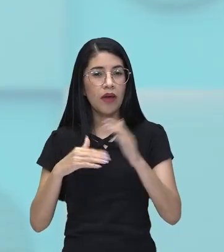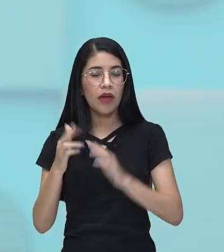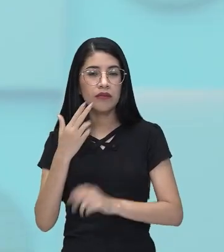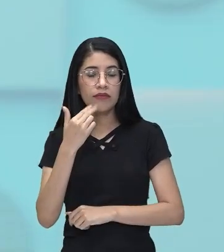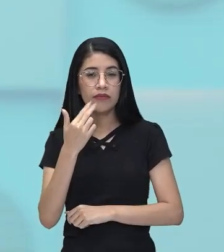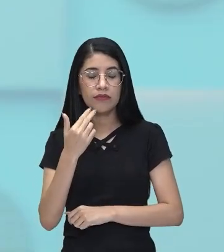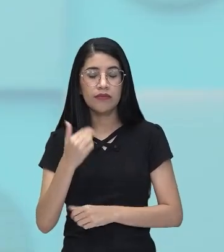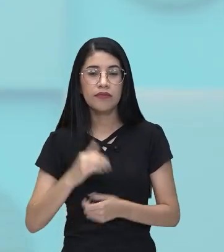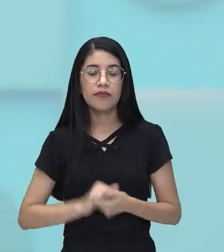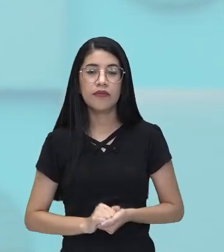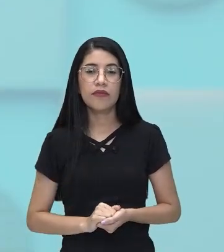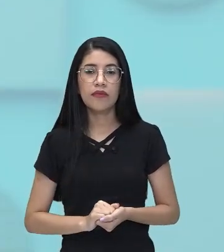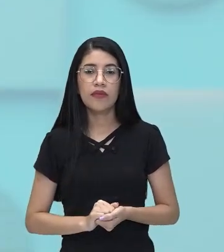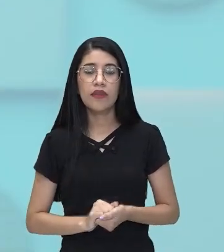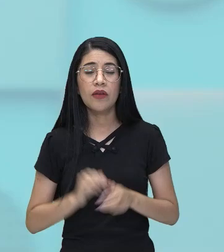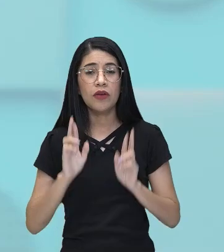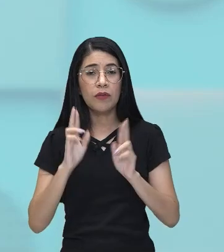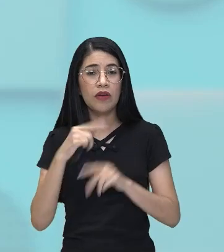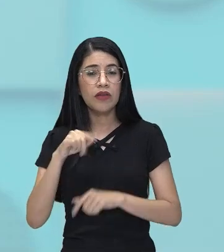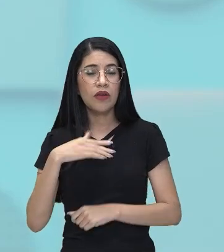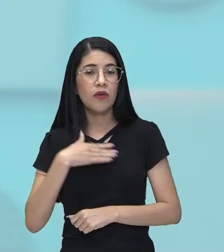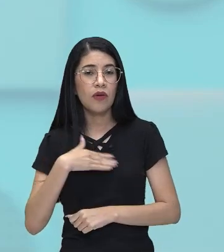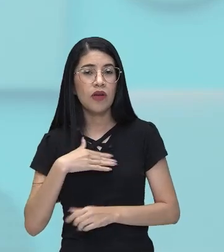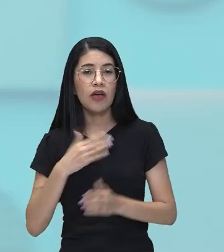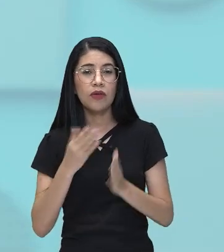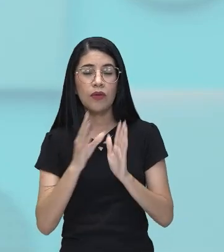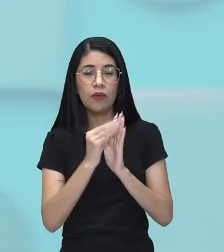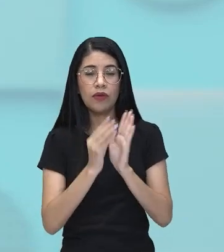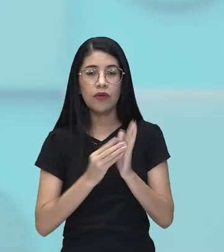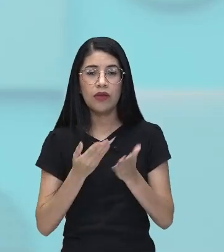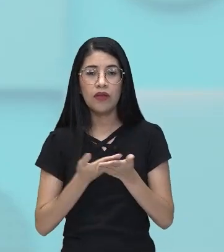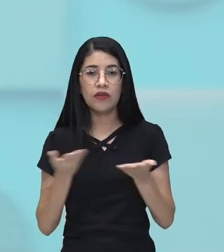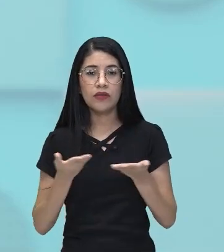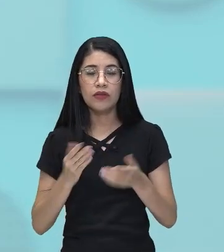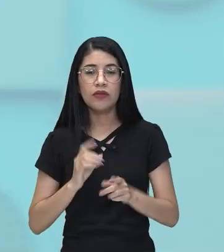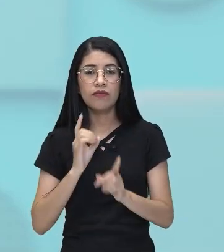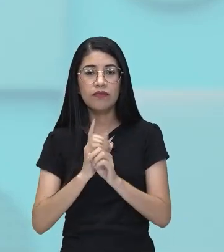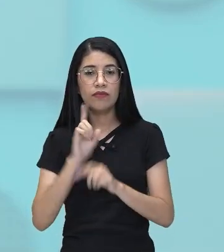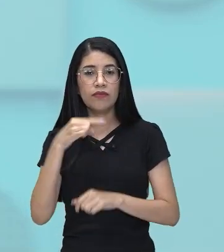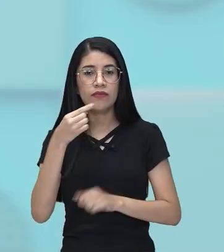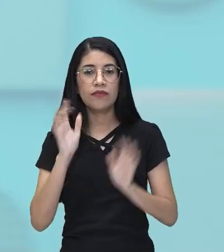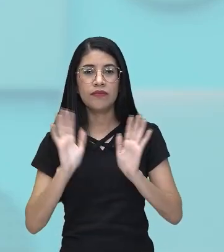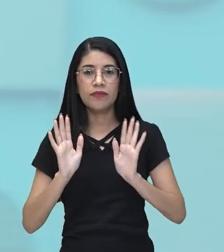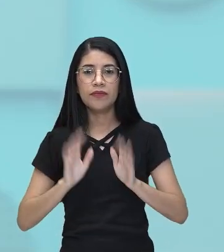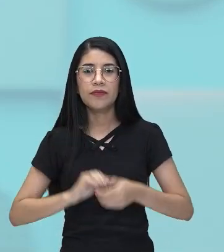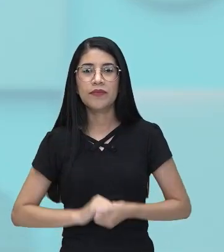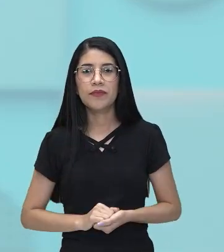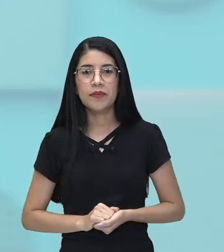Bacana. Então, gente, espero que vocês tenham gostado do conteúdo da nossa aula de hoje e até uma próxima.